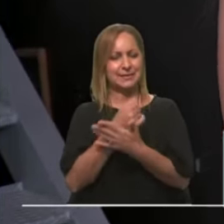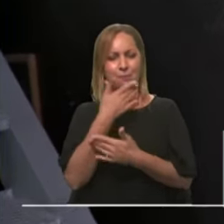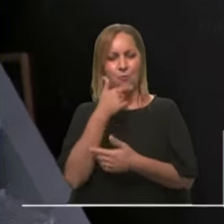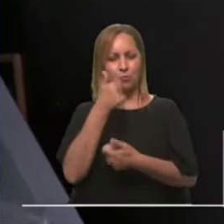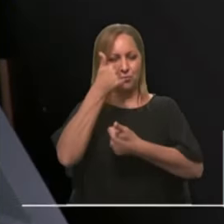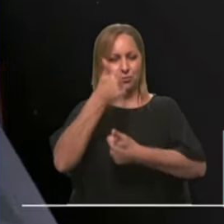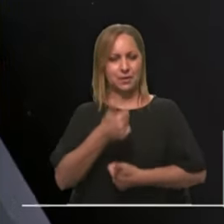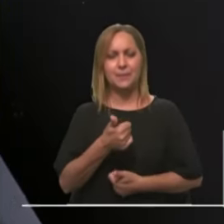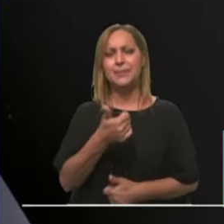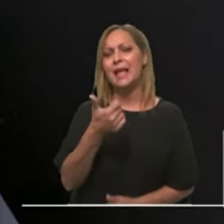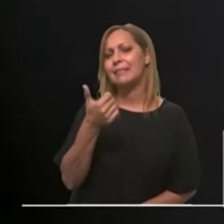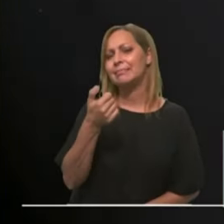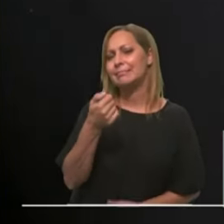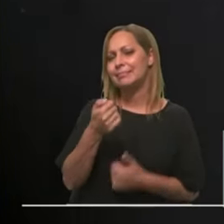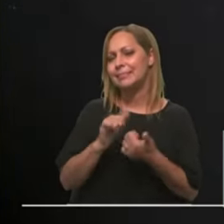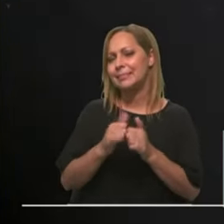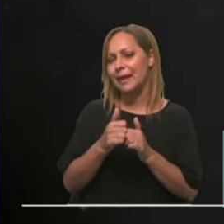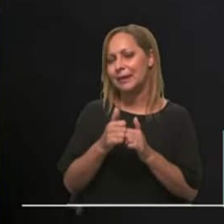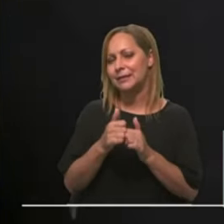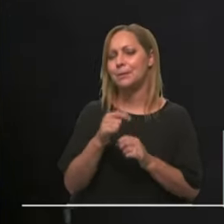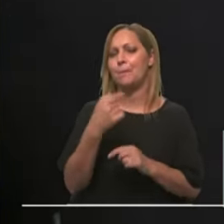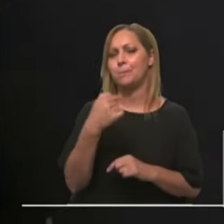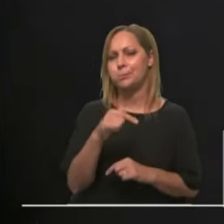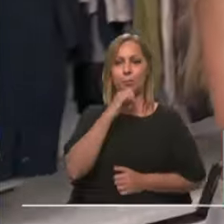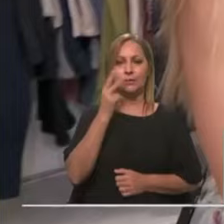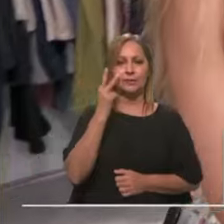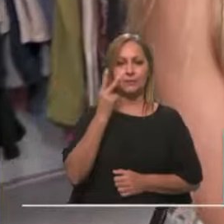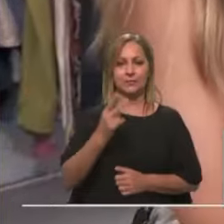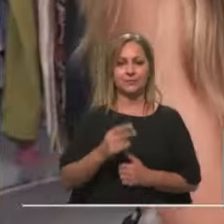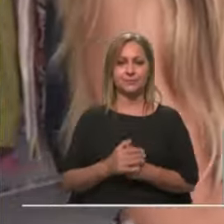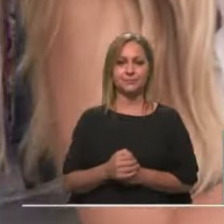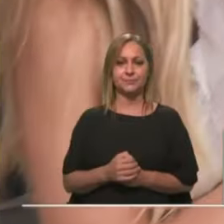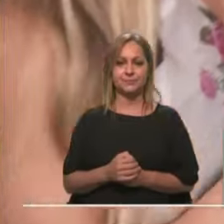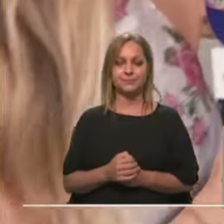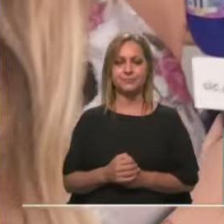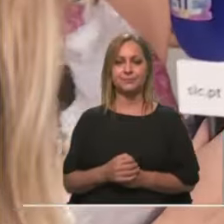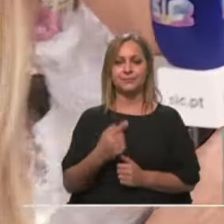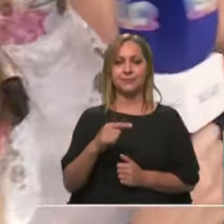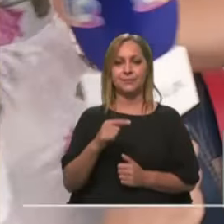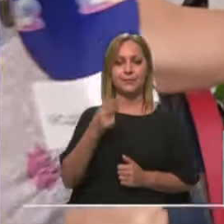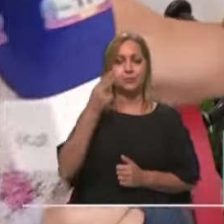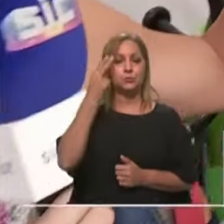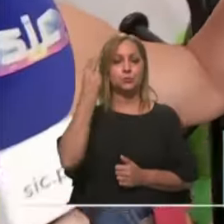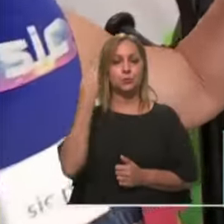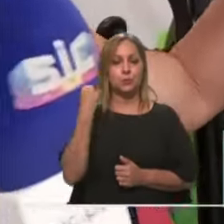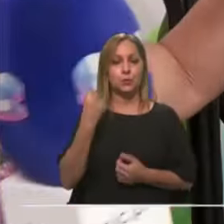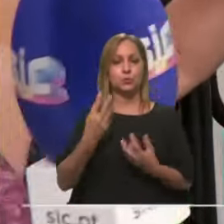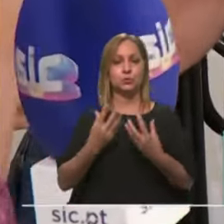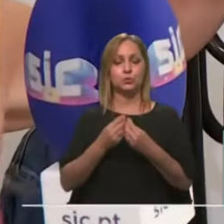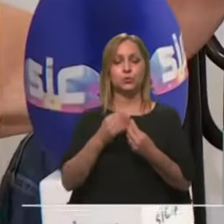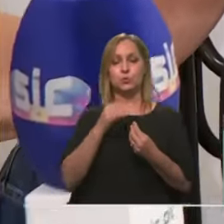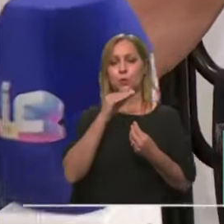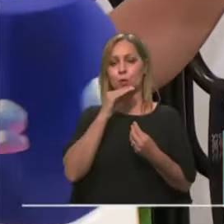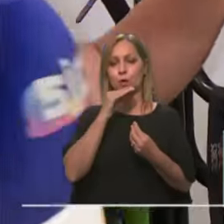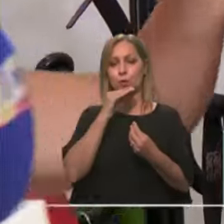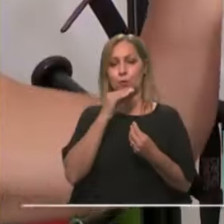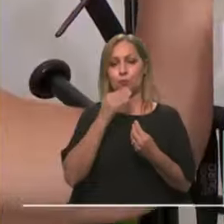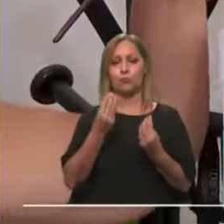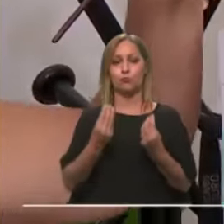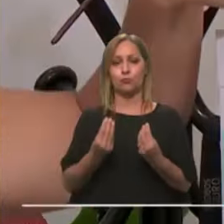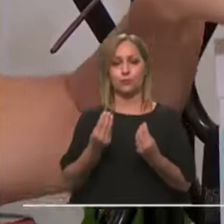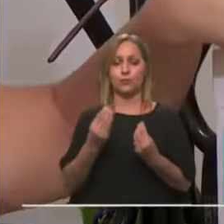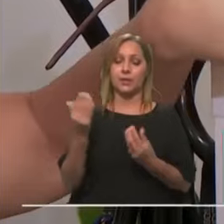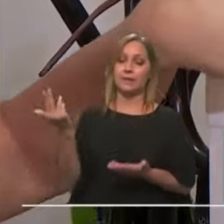seus ténis mirabolantes? Vamos ver o que é que tem o camarim. Olhem, temos aqui o João com um cãozinho muito pequenino, que foi